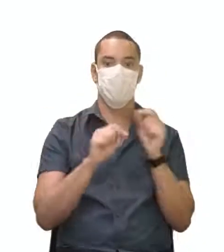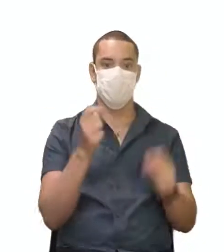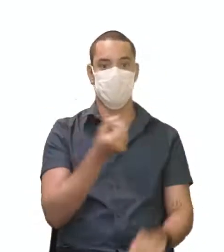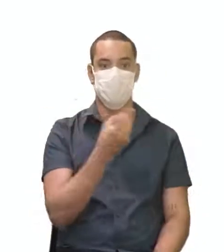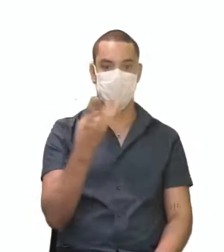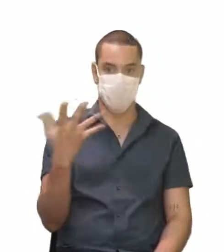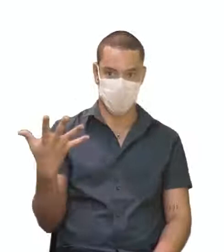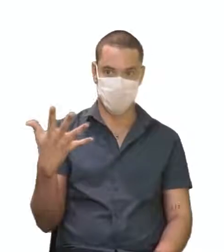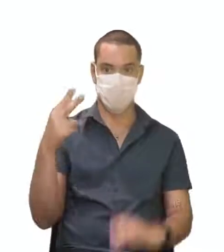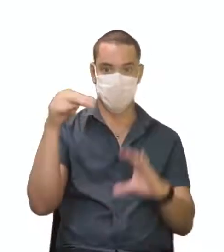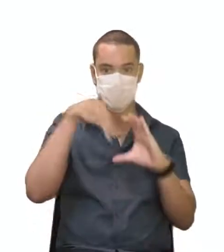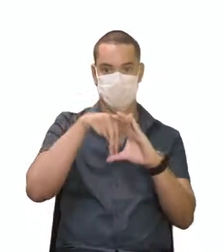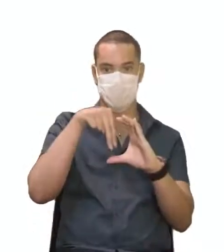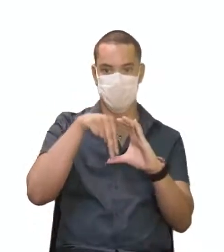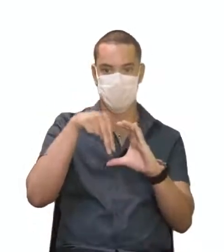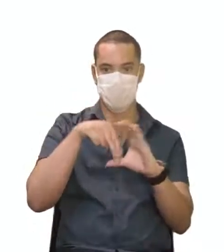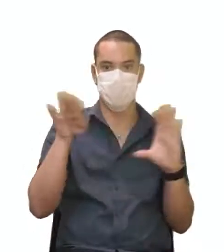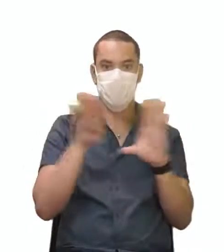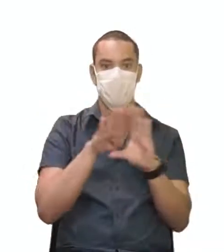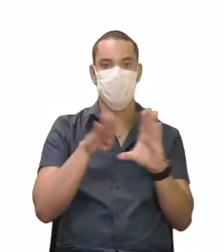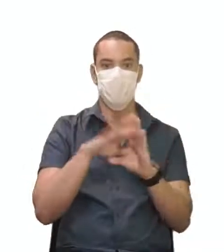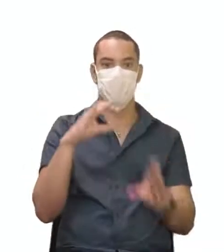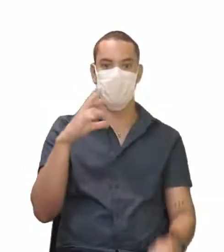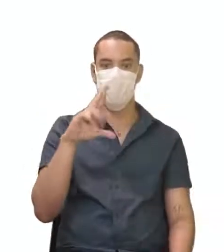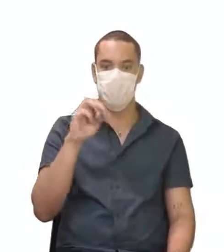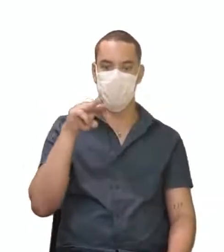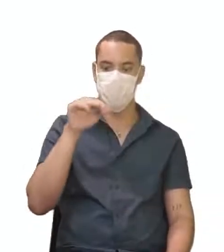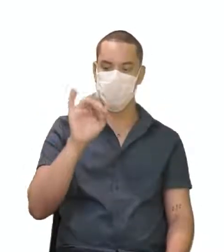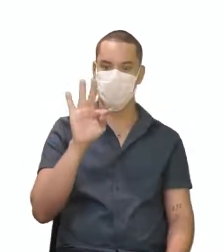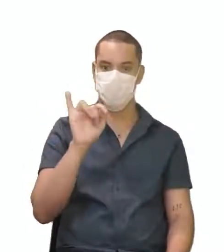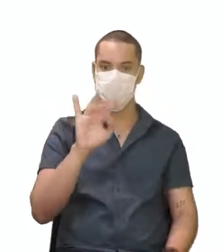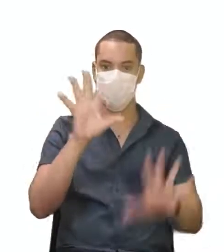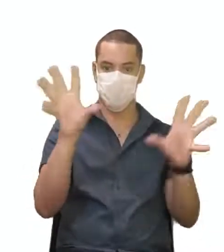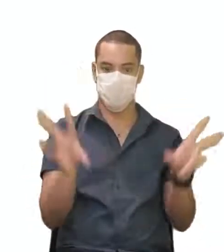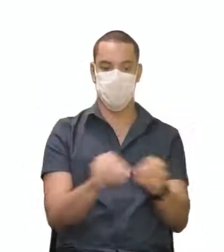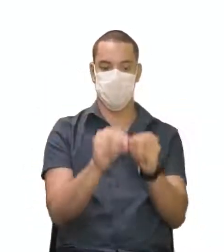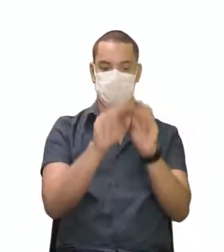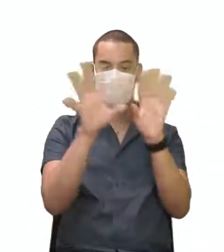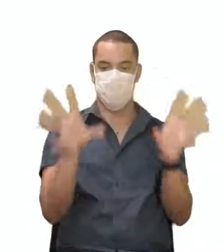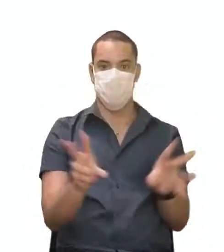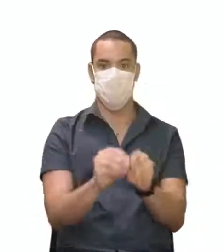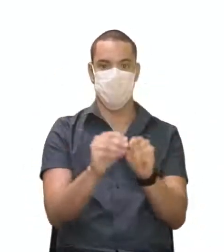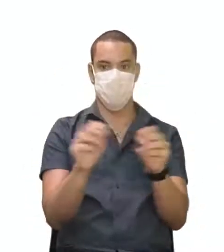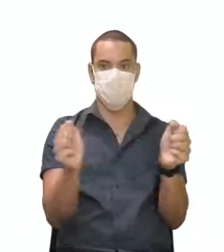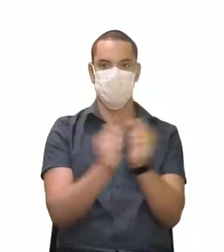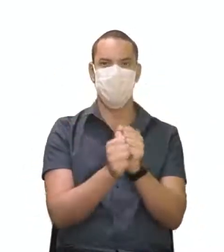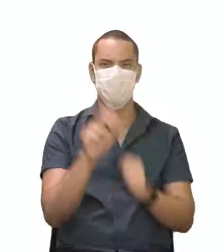núcleo. Os filamentos de cromatina vão começar a se condensar. O cromatina é aquela parte